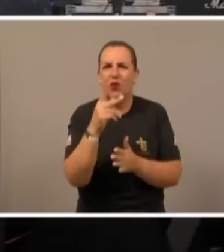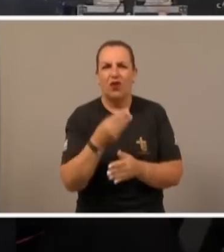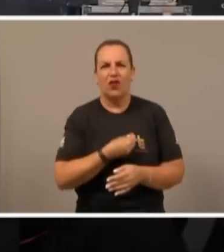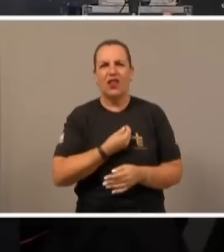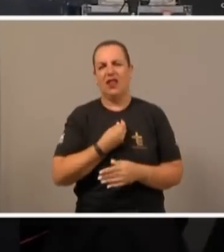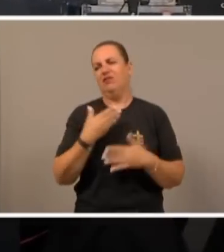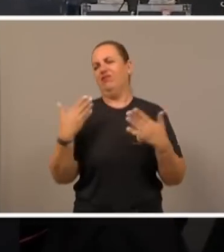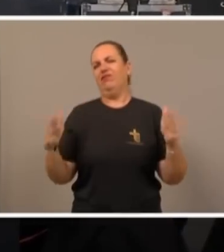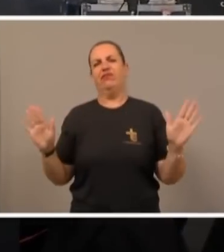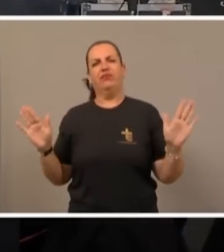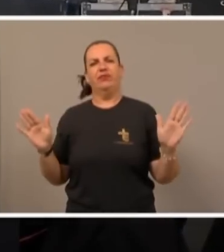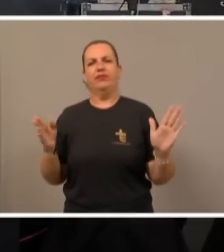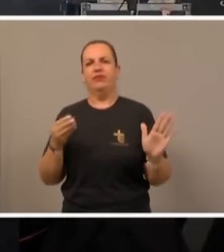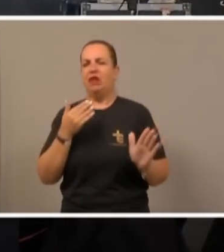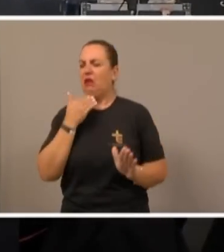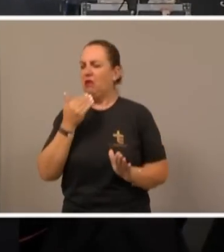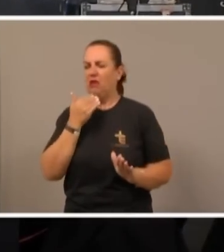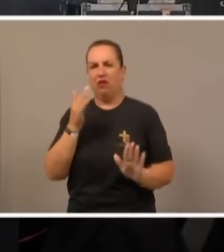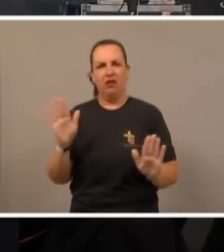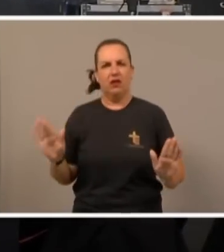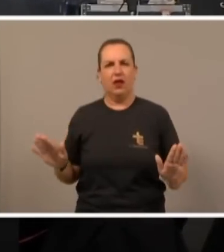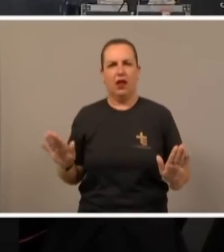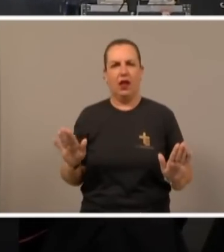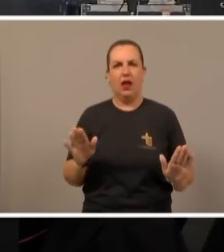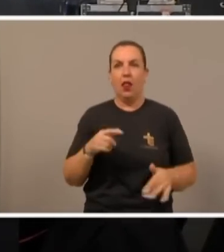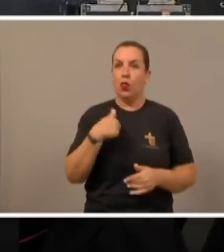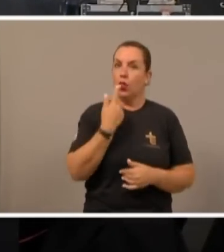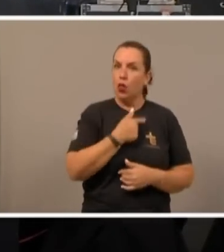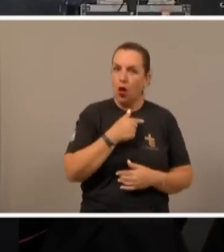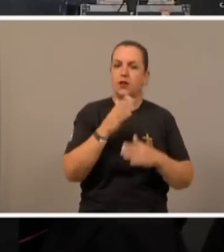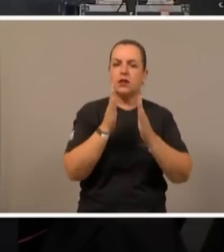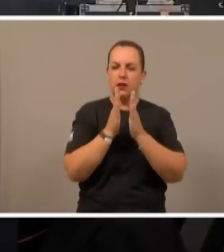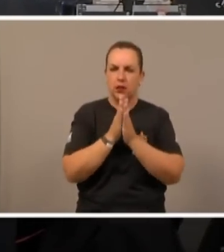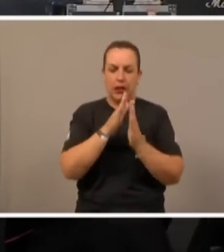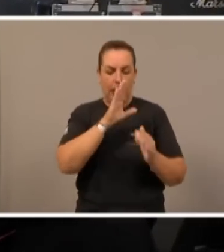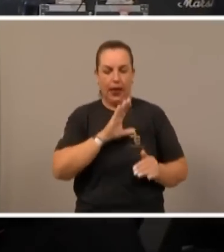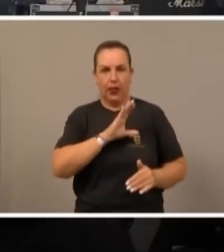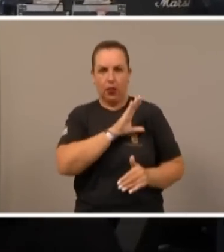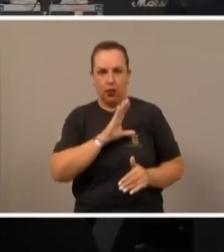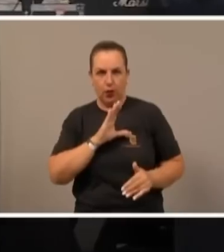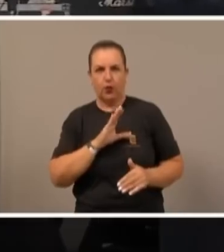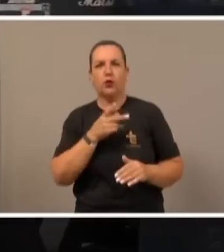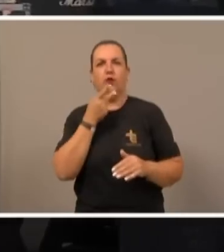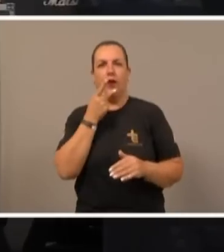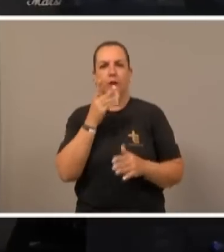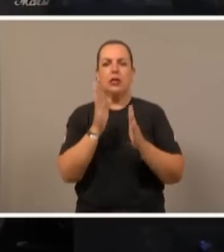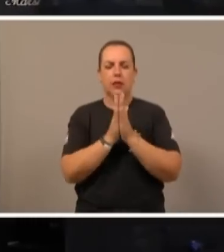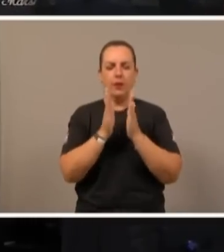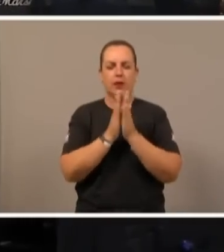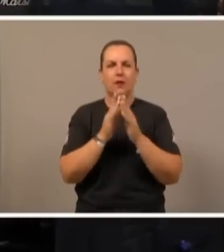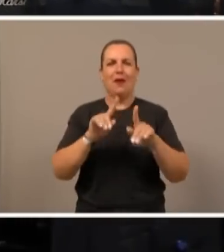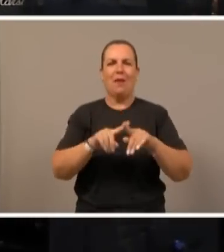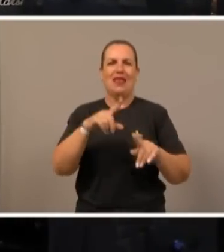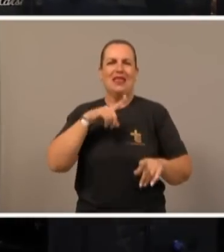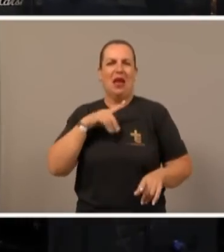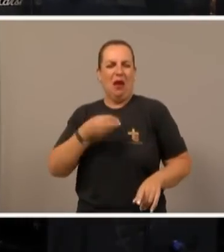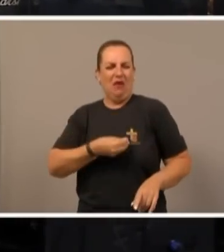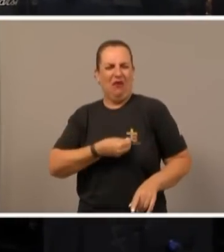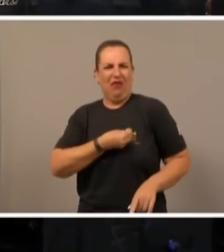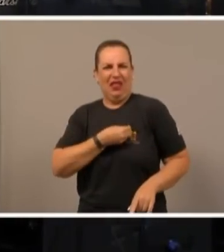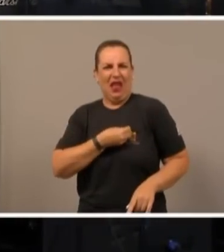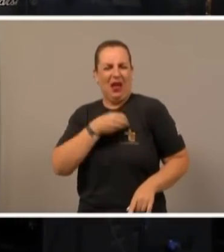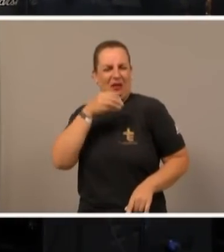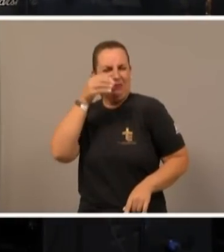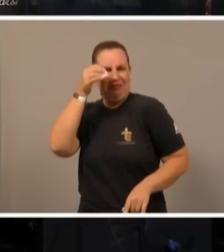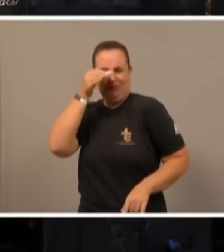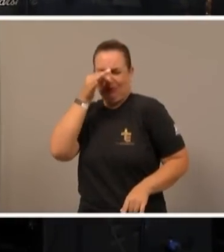oração. Por que que então nós católicos falamos que rezamos? Porque tanta gente diz que reza, mas é uma vida horrível,